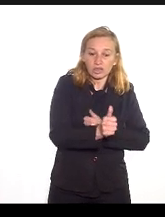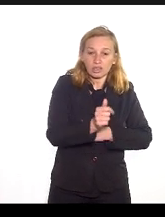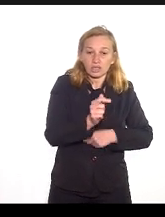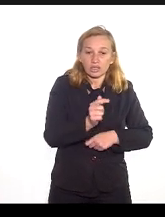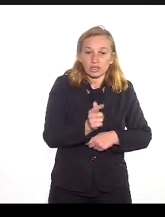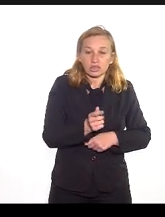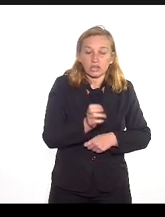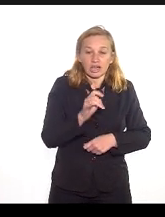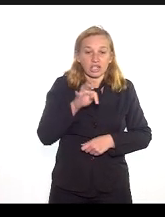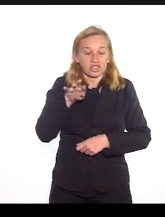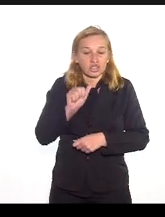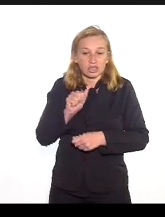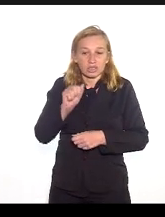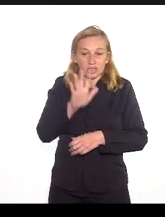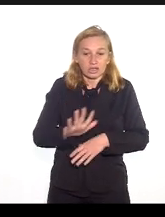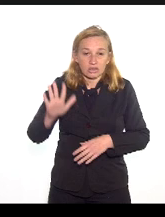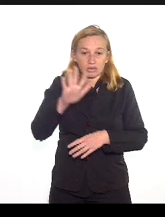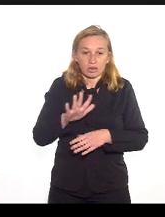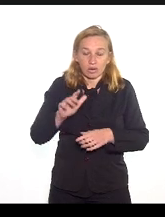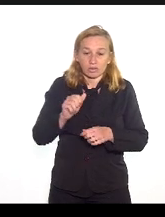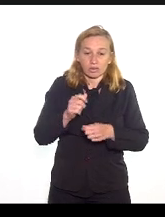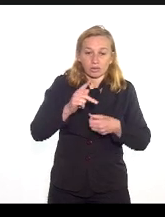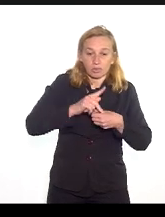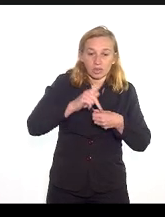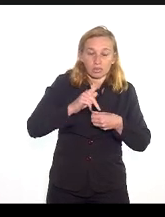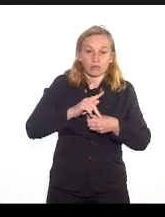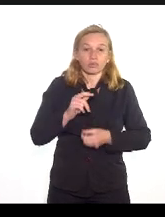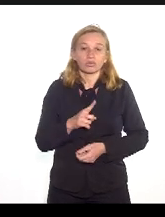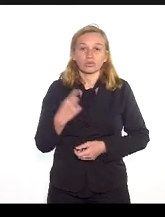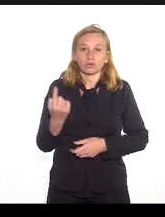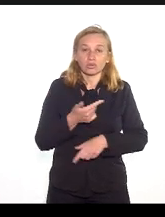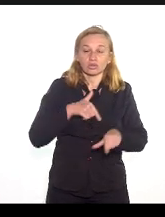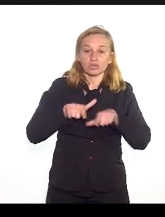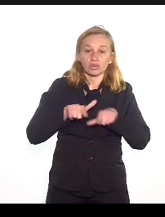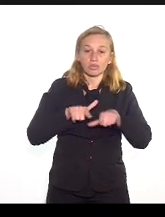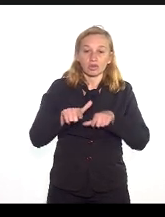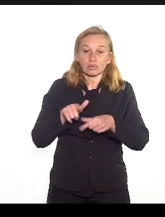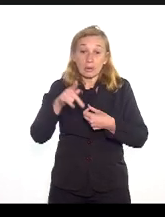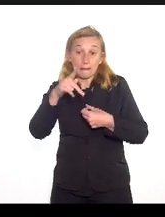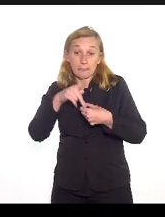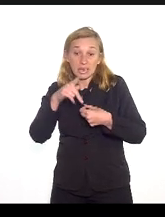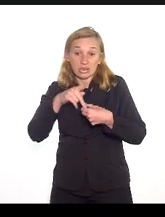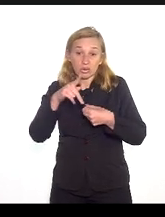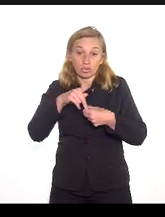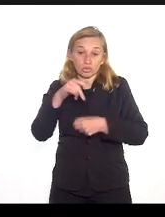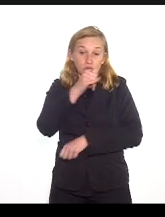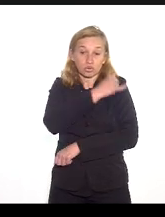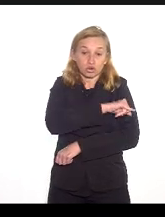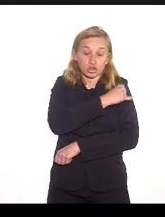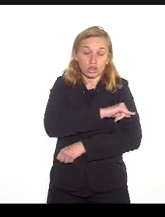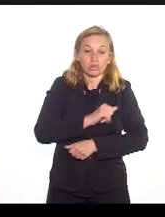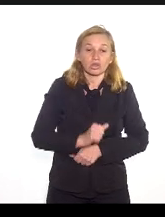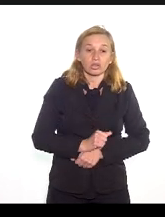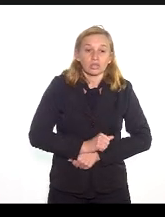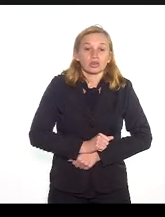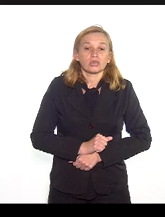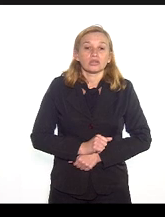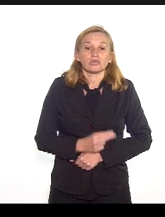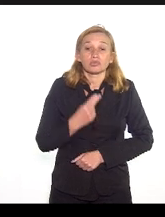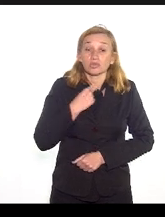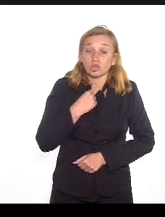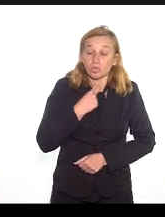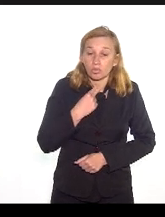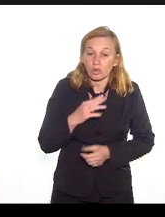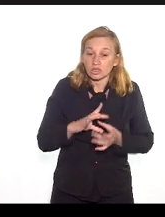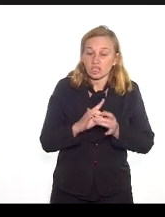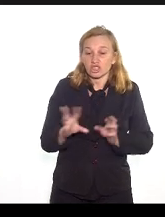do Petróleo. Quando a gente trabalha em petróleo no Rio de Janeiro, não pode deixar de se relacionar